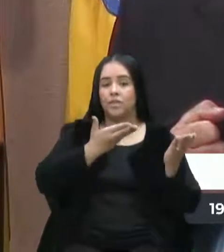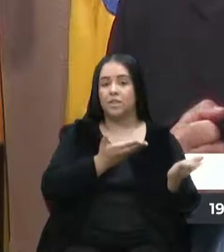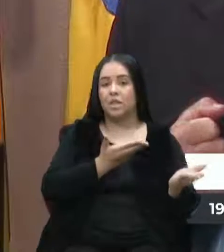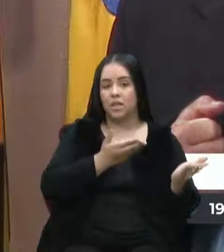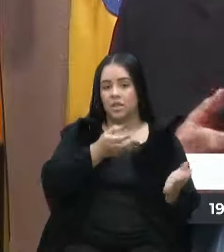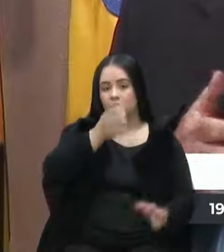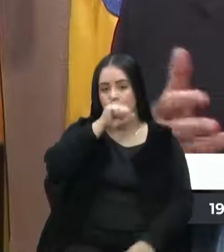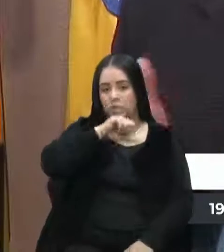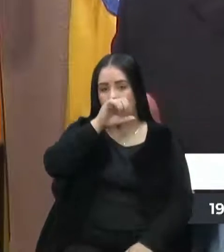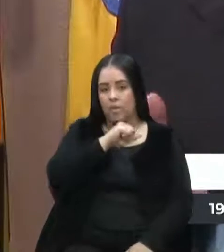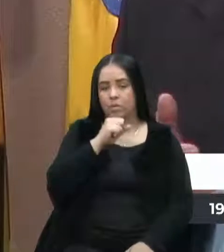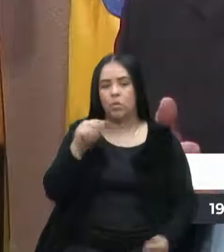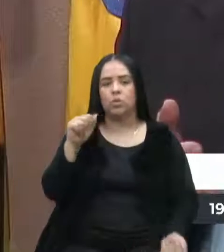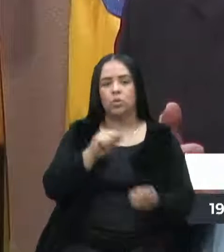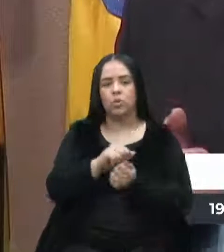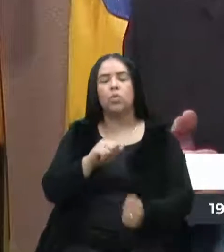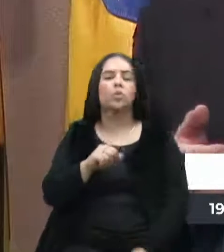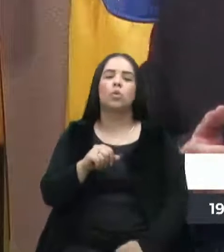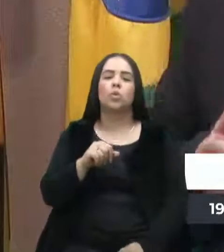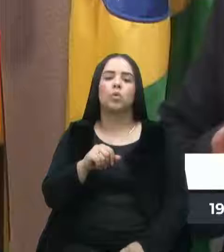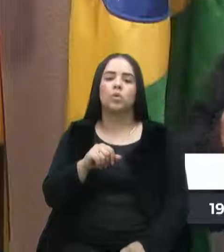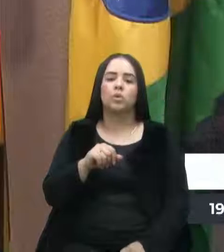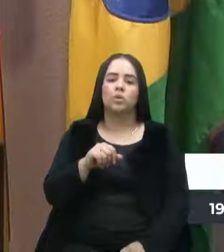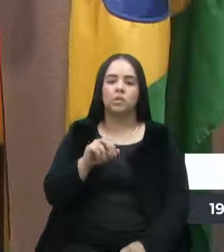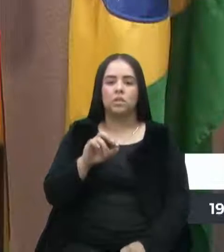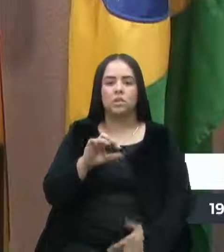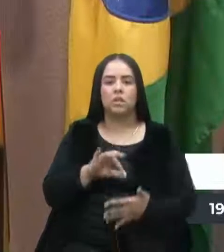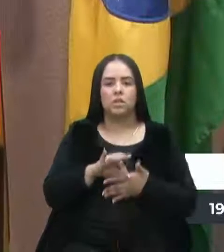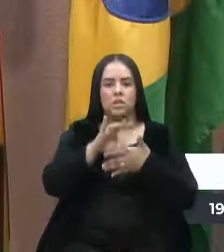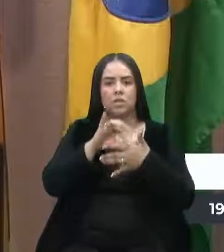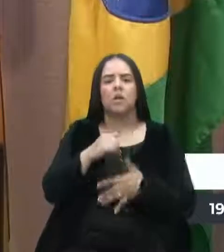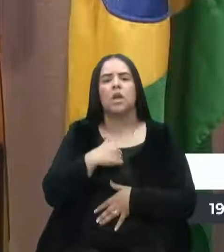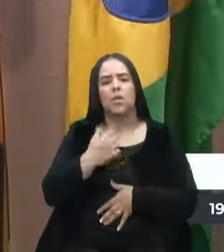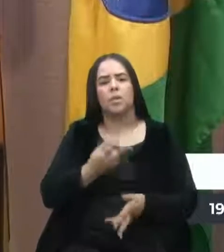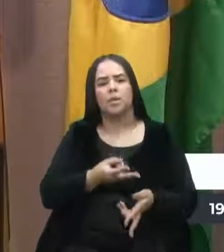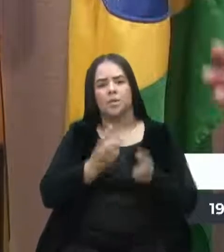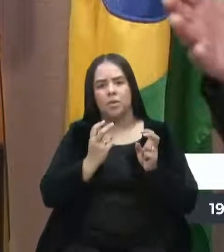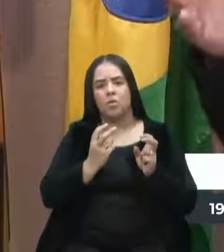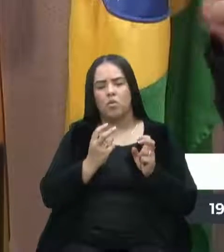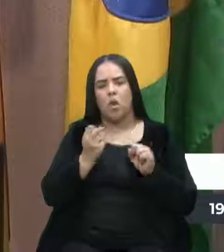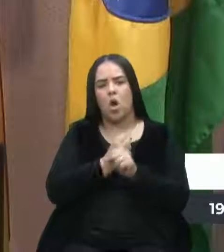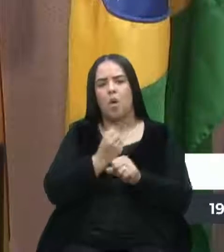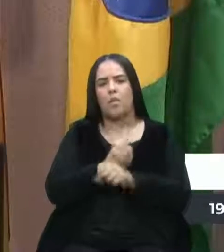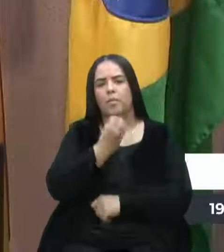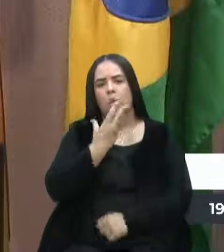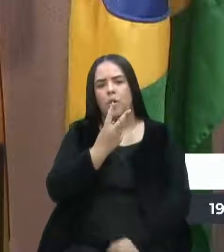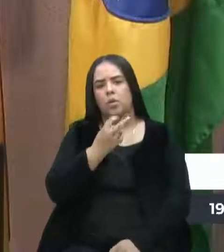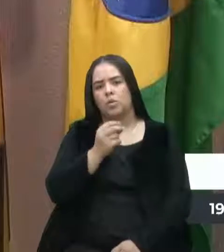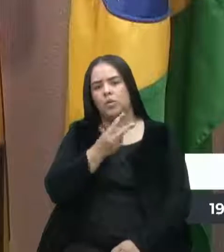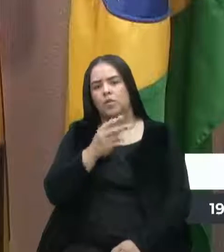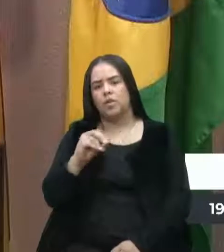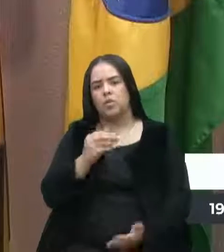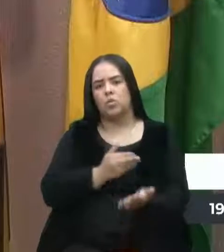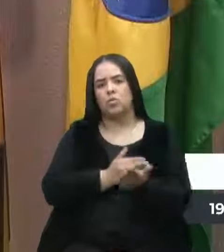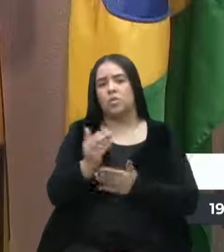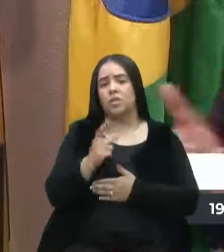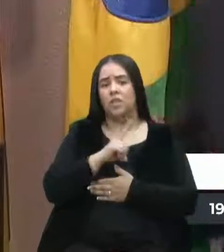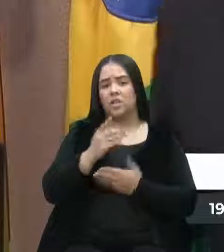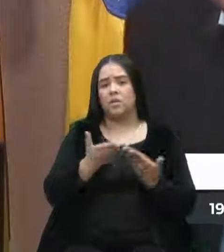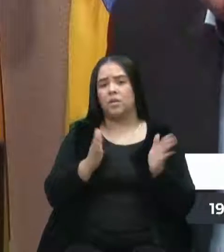sábado com as lideranças percebi uma obra boa que começou em 2020 que teremos logo logo a